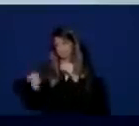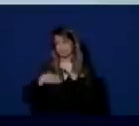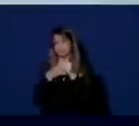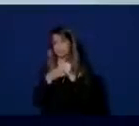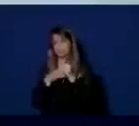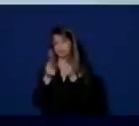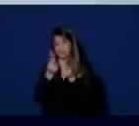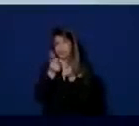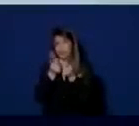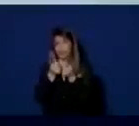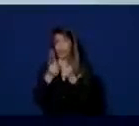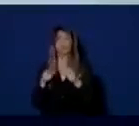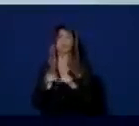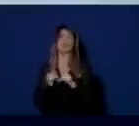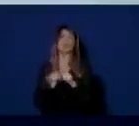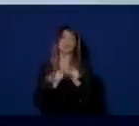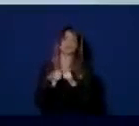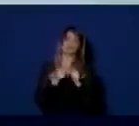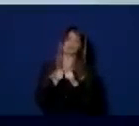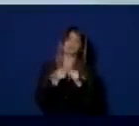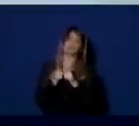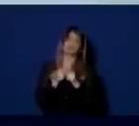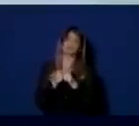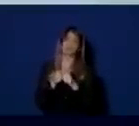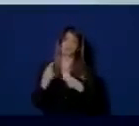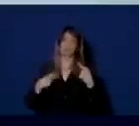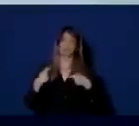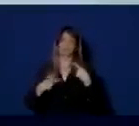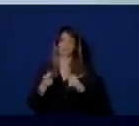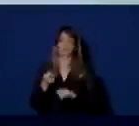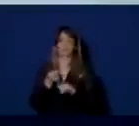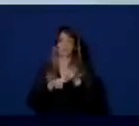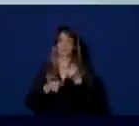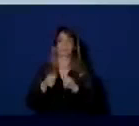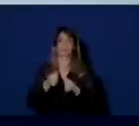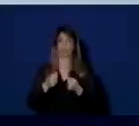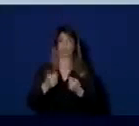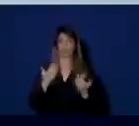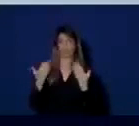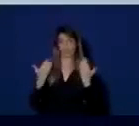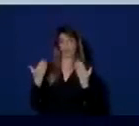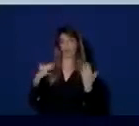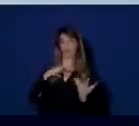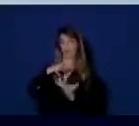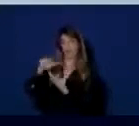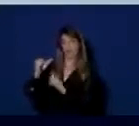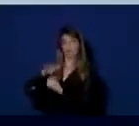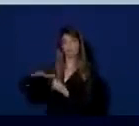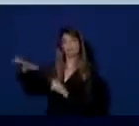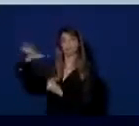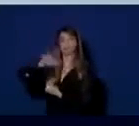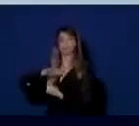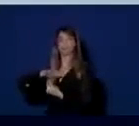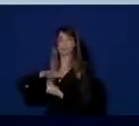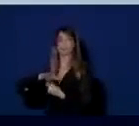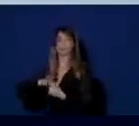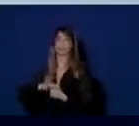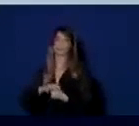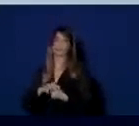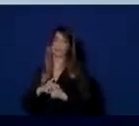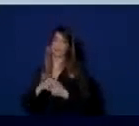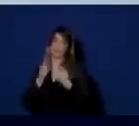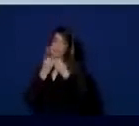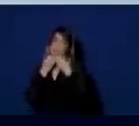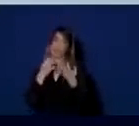por conta de um ajuste da política monetária do Brasil em relação ao resto do mundo, que está muito favorável ao